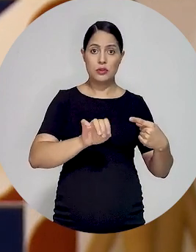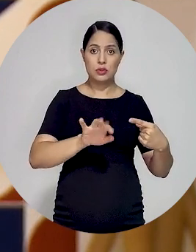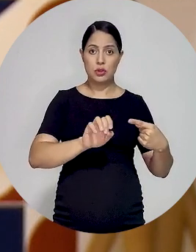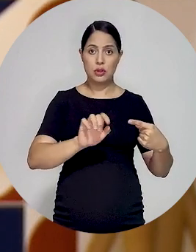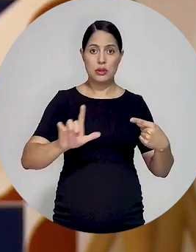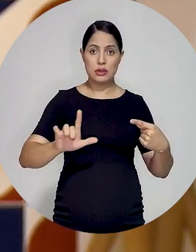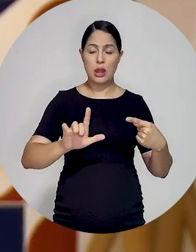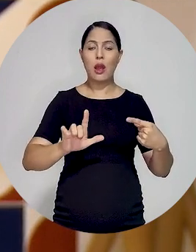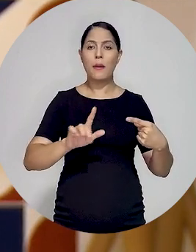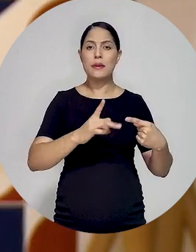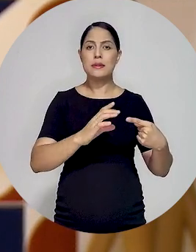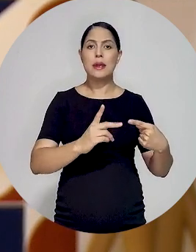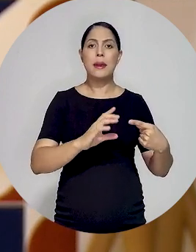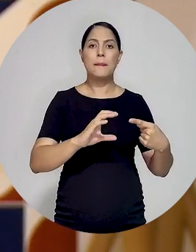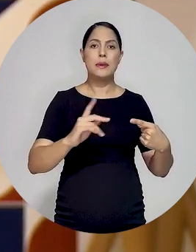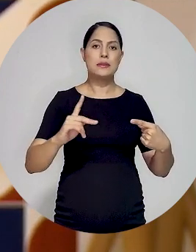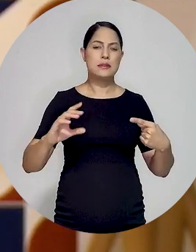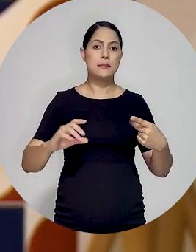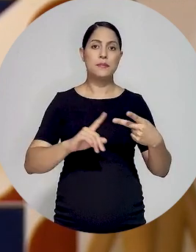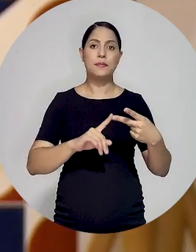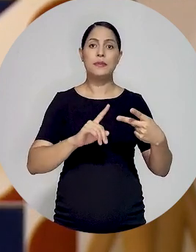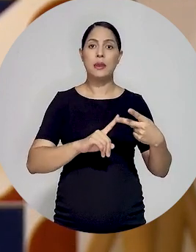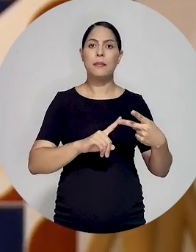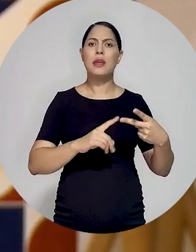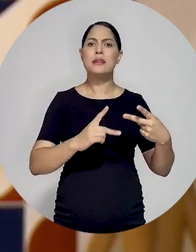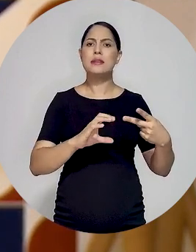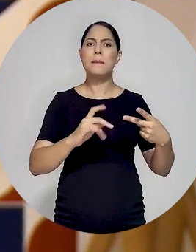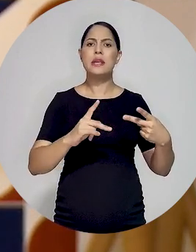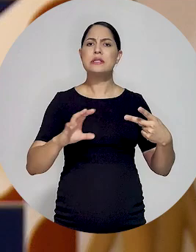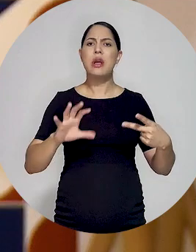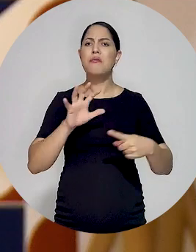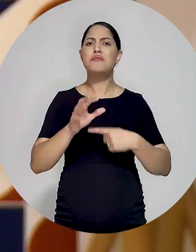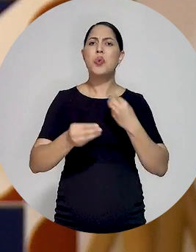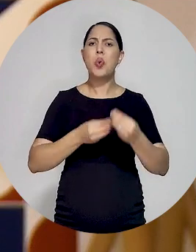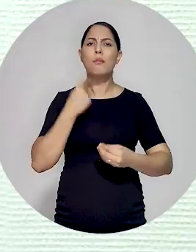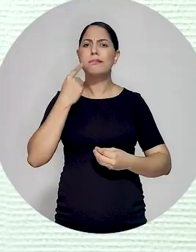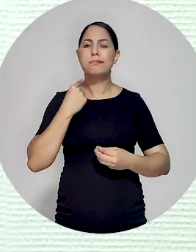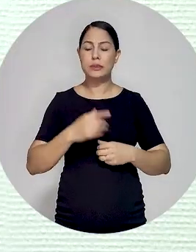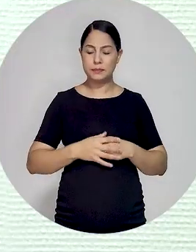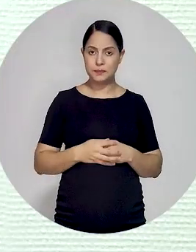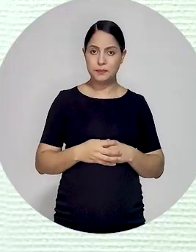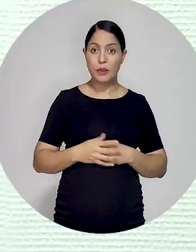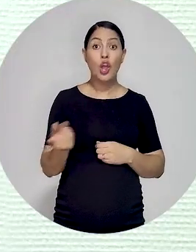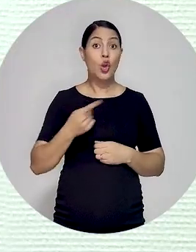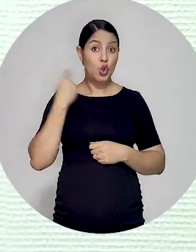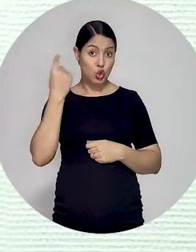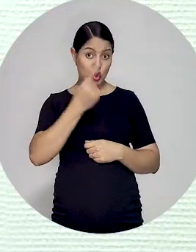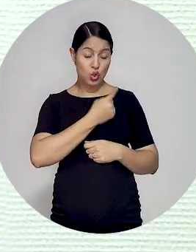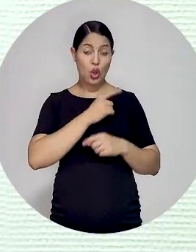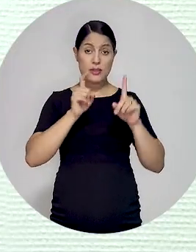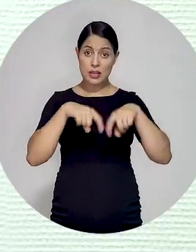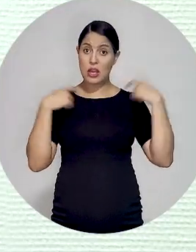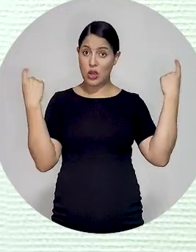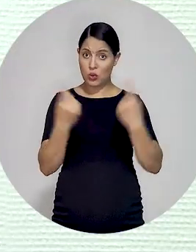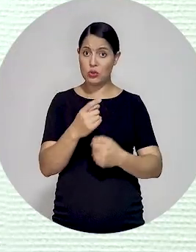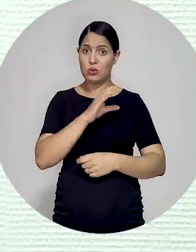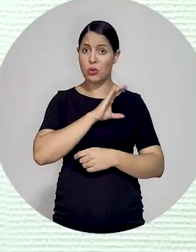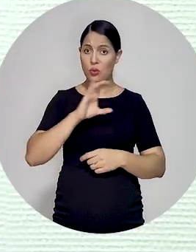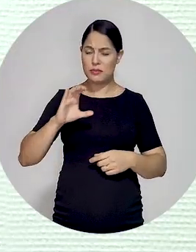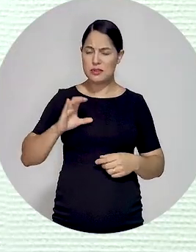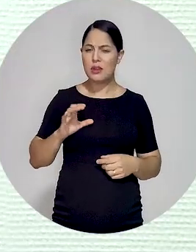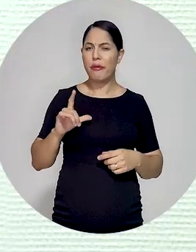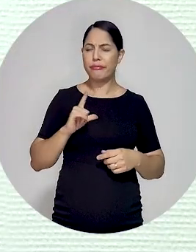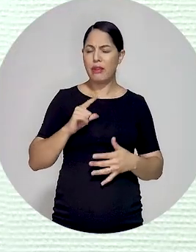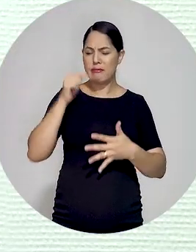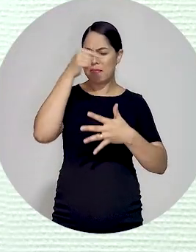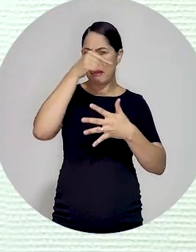Nacional de Processo Civil e coletânea dos impactos do CPC para a advocacia. tivemos a nossa segunda reunião da comissão. Quais